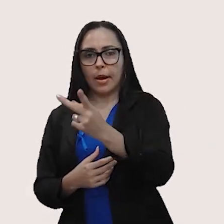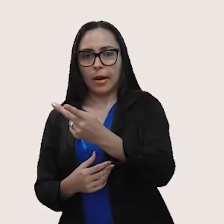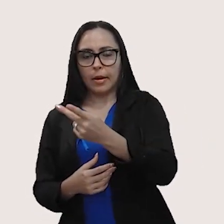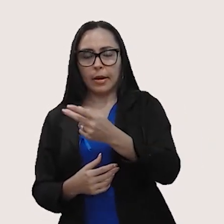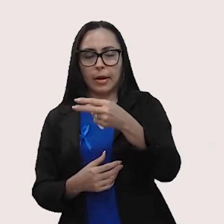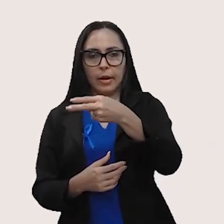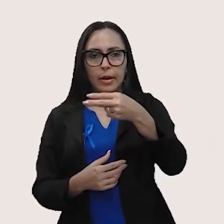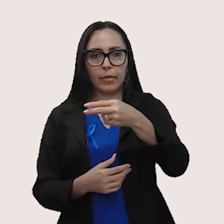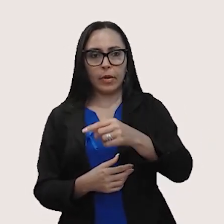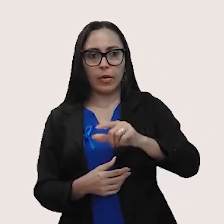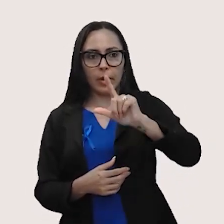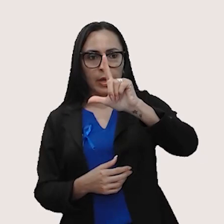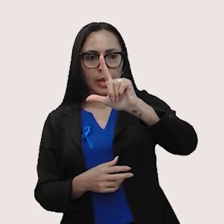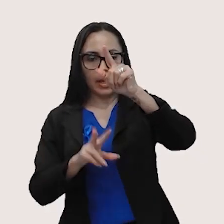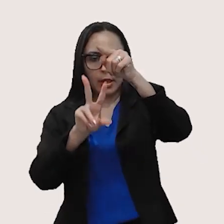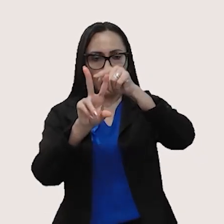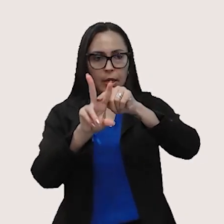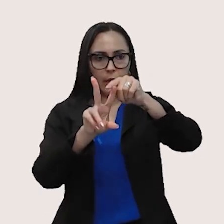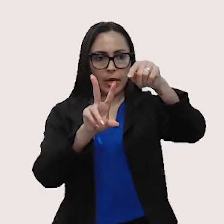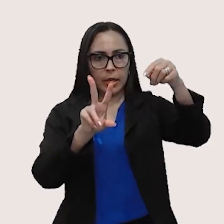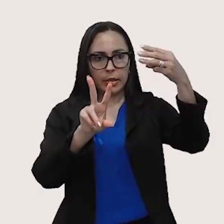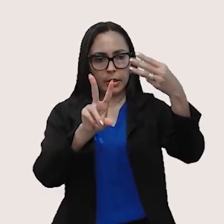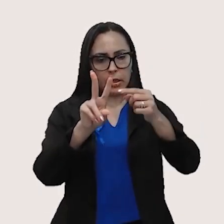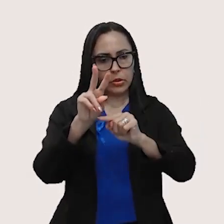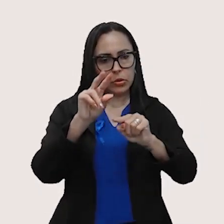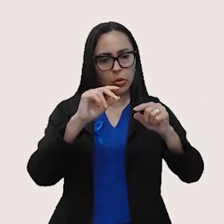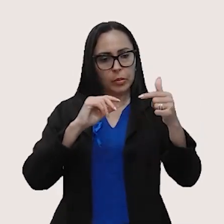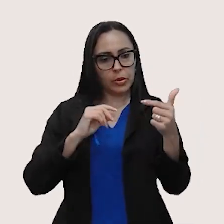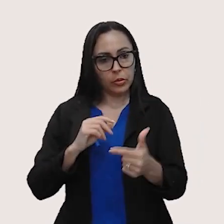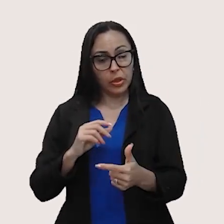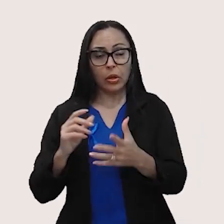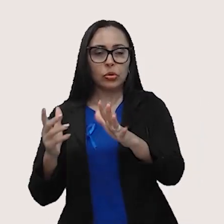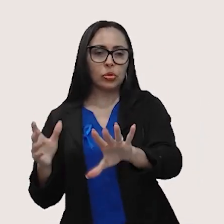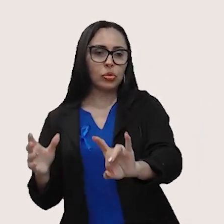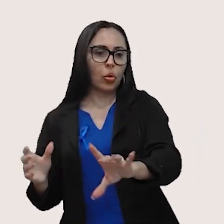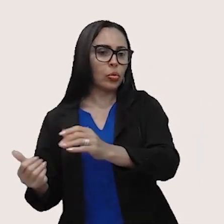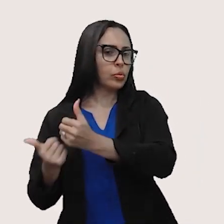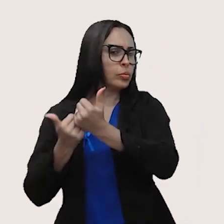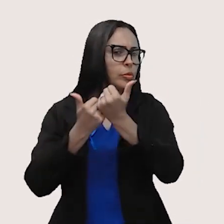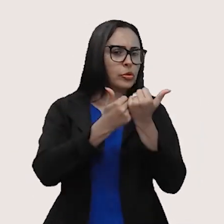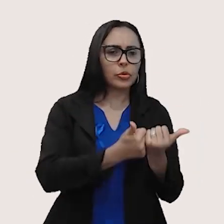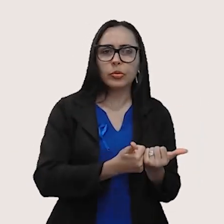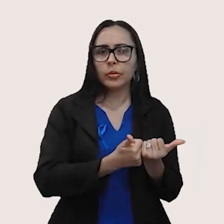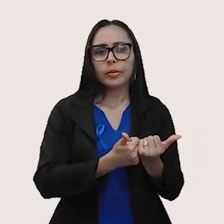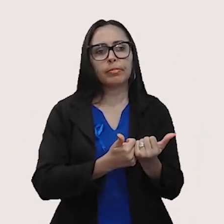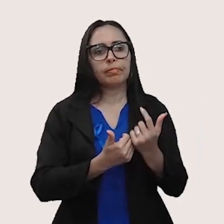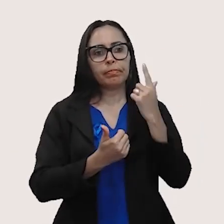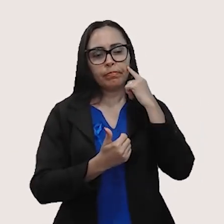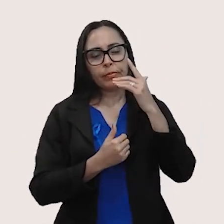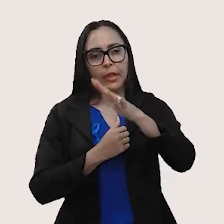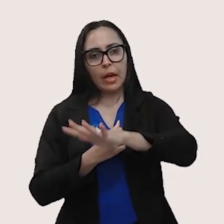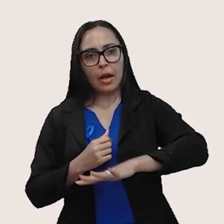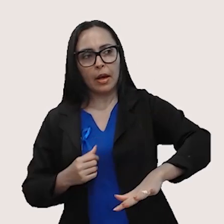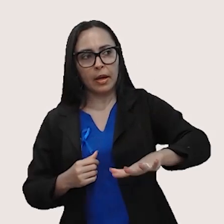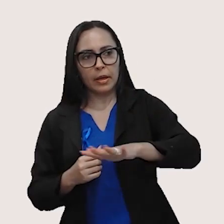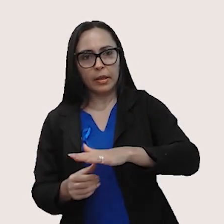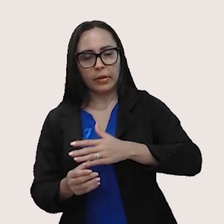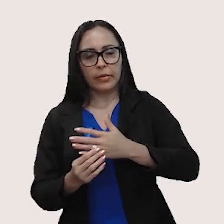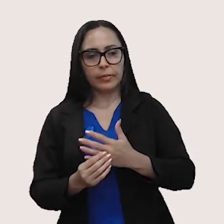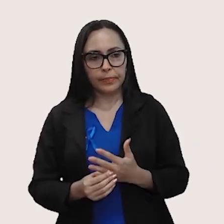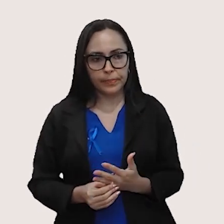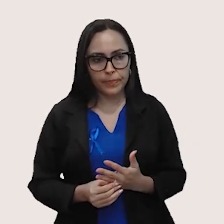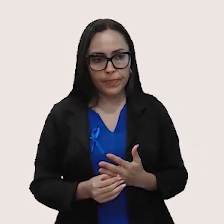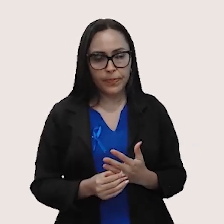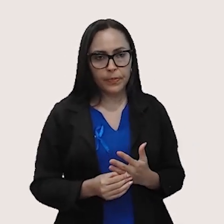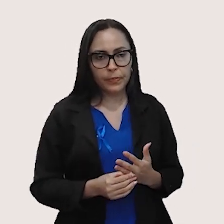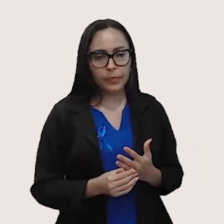3 sobre 2. E aí eu vou fazer uma substituição. Olha como fica lindo. A área vai ser, olha só, o